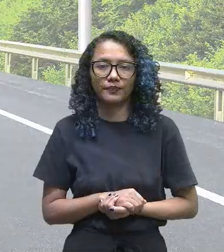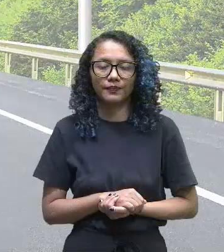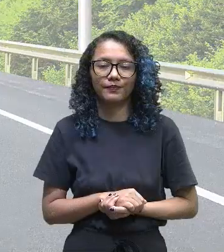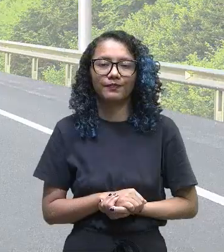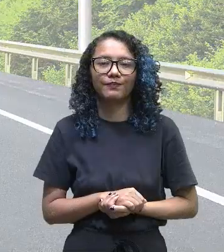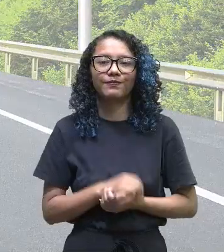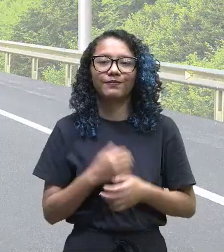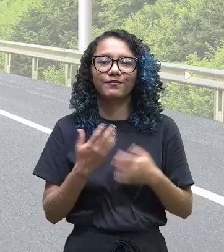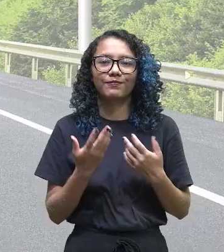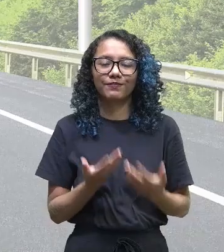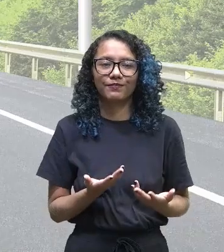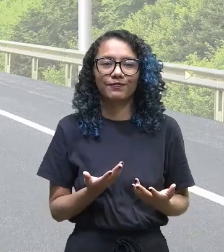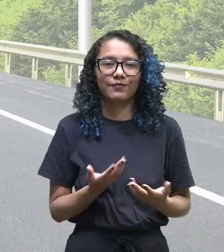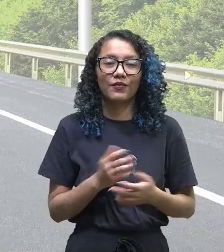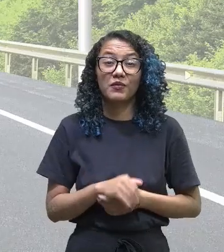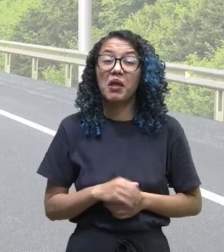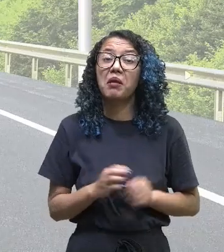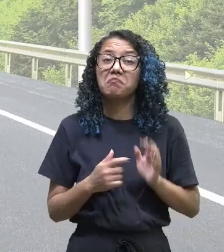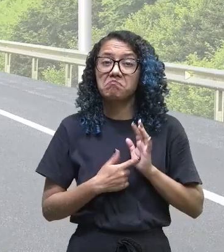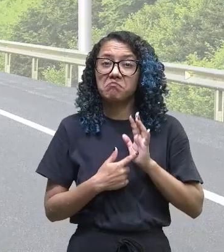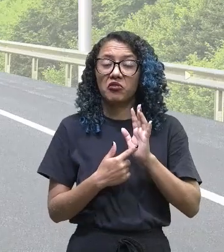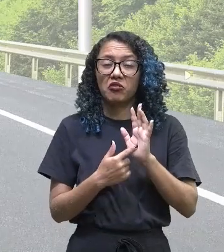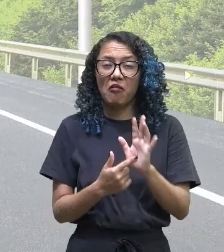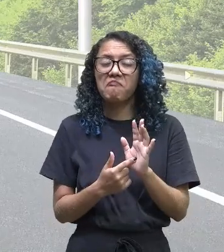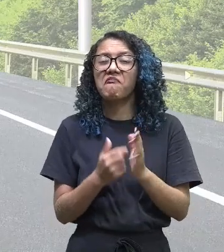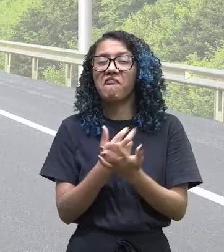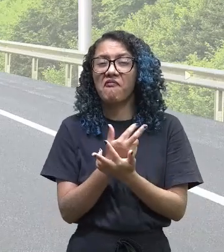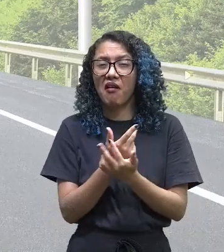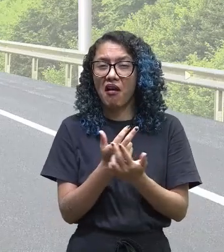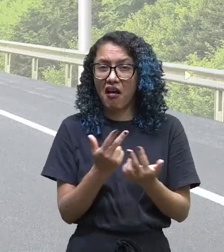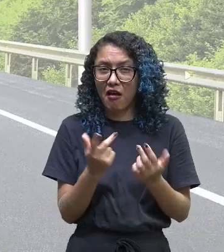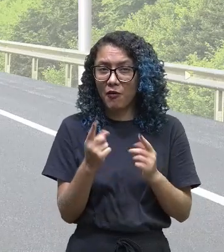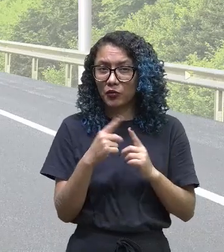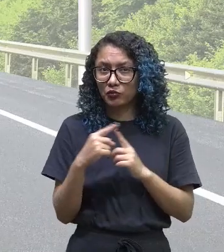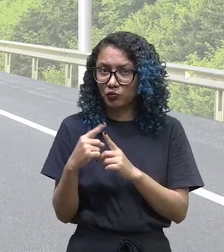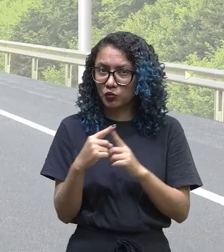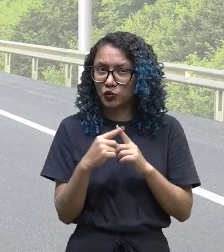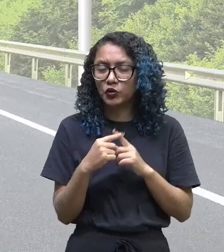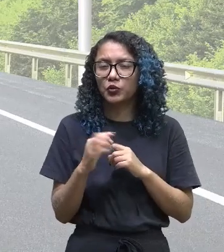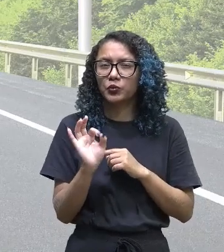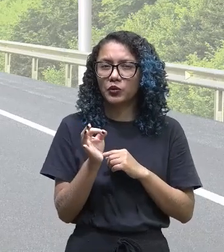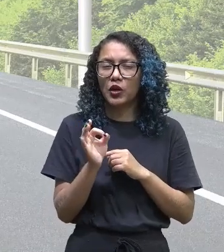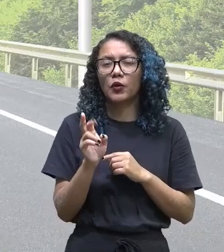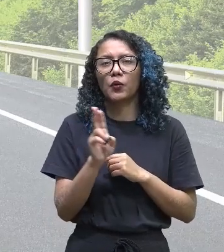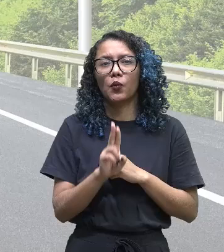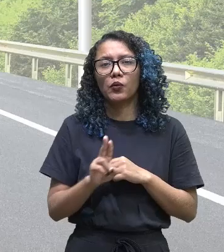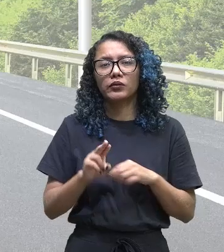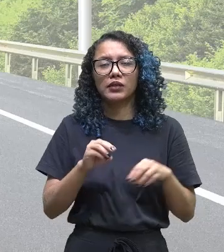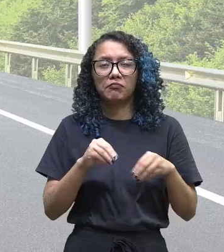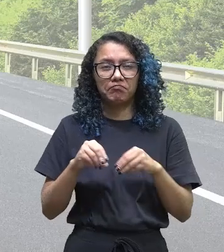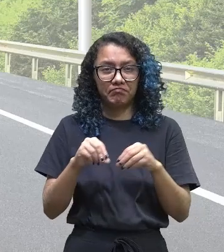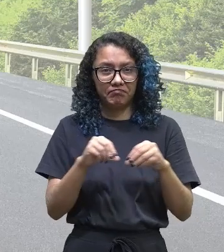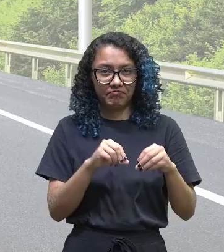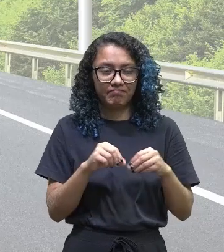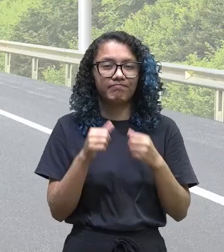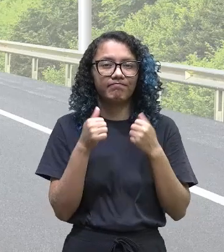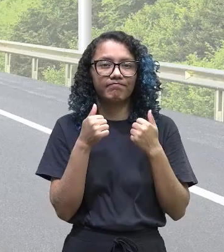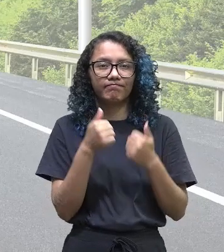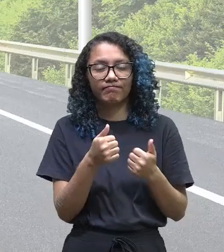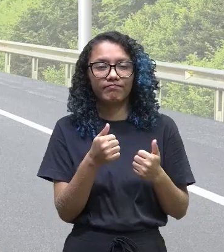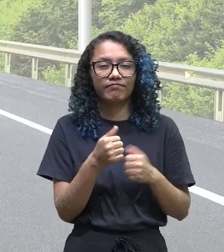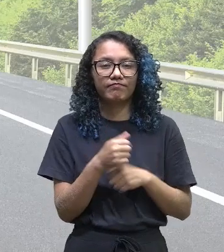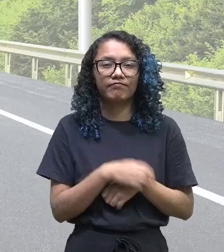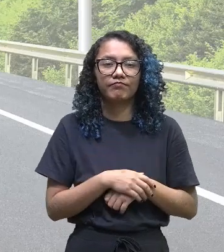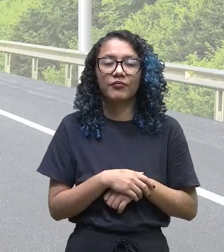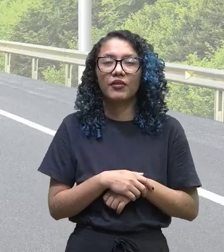E aí, né, nós vimos vários exemplos de transporte utilizados por terra. Né? Perceberam aí